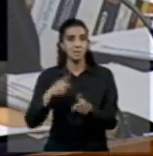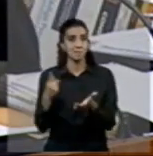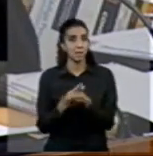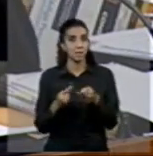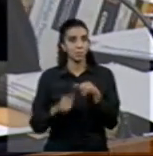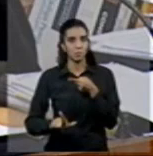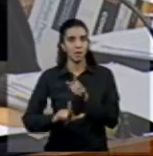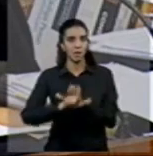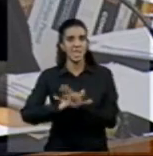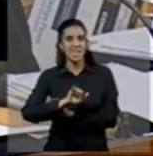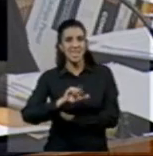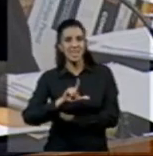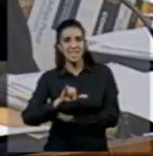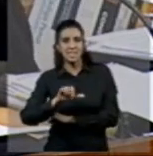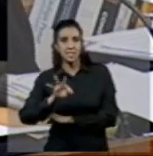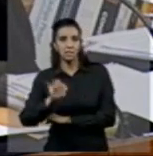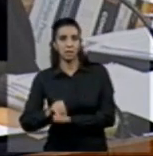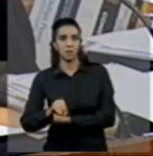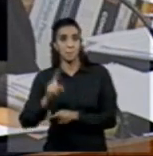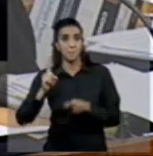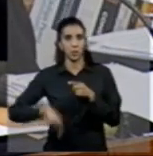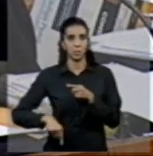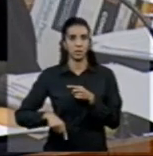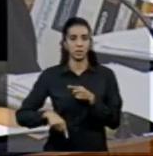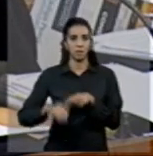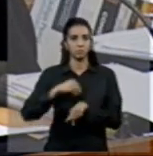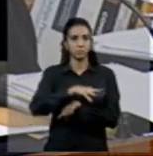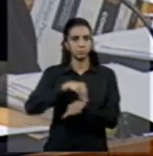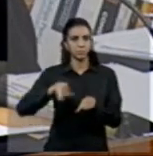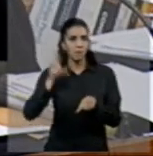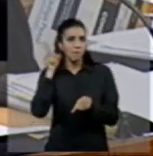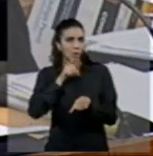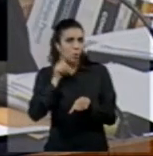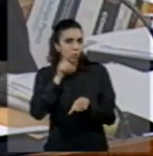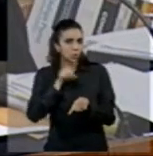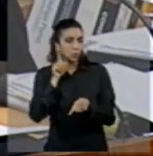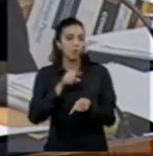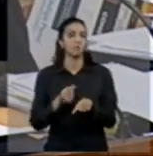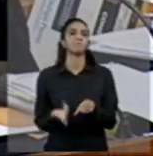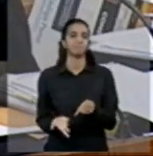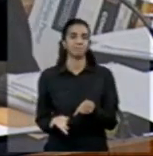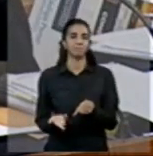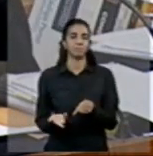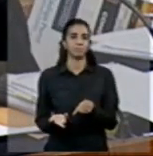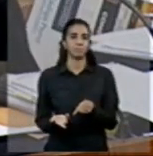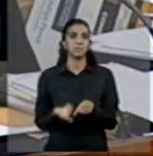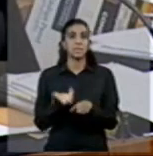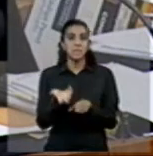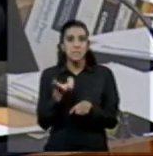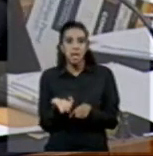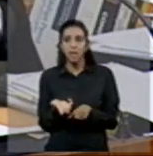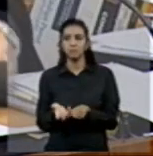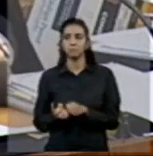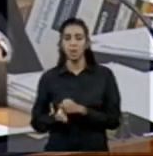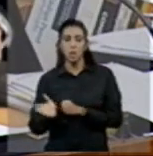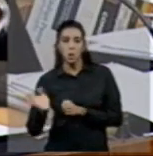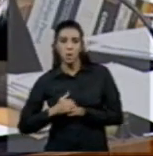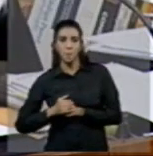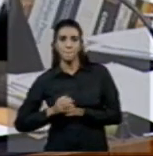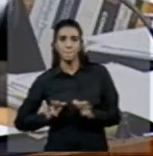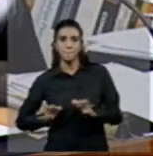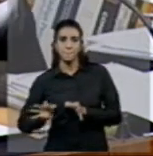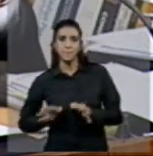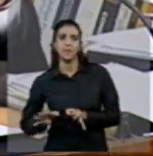obra, num mecanismo fraudulento que claramente visa burlar efetividade de